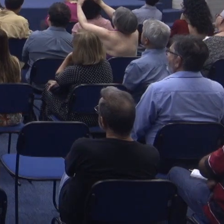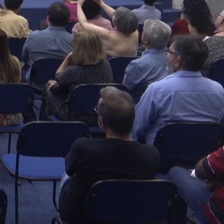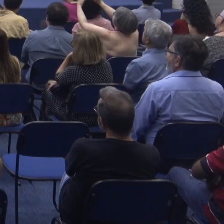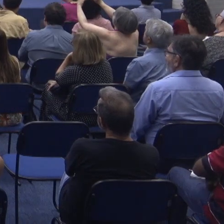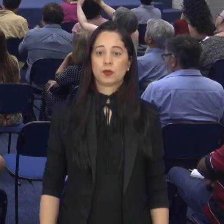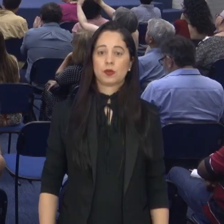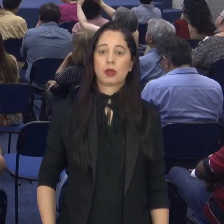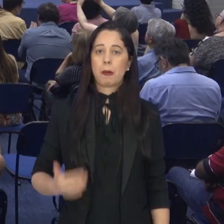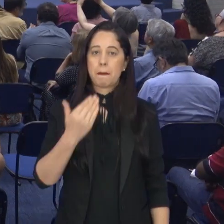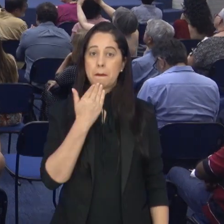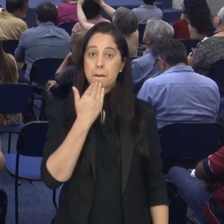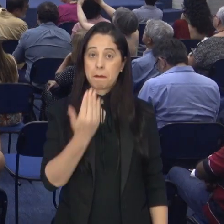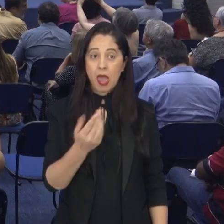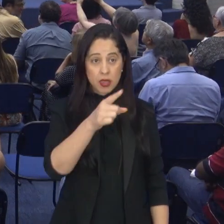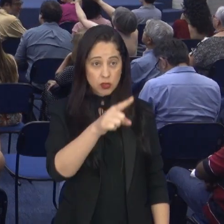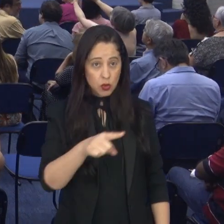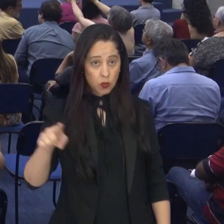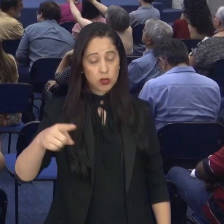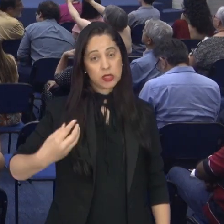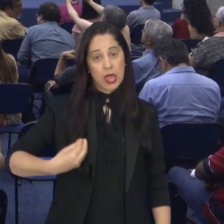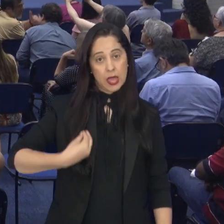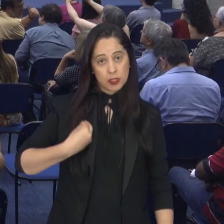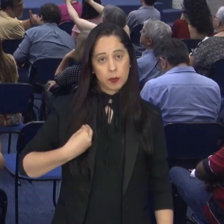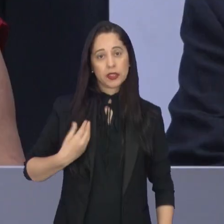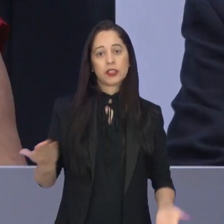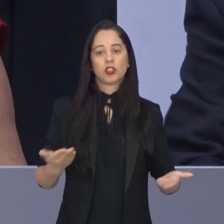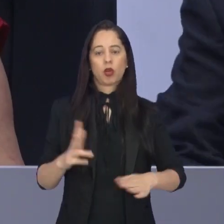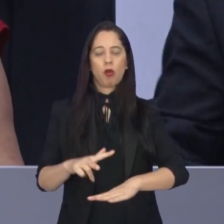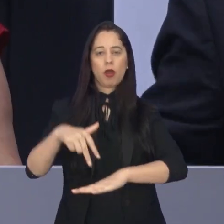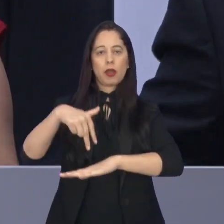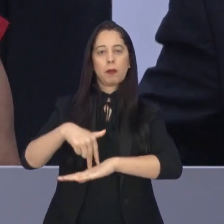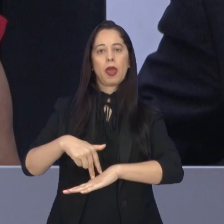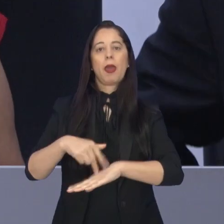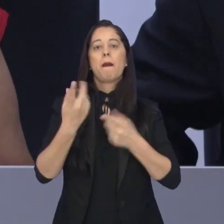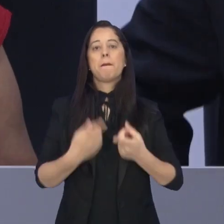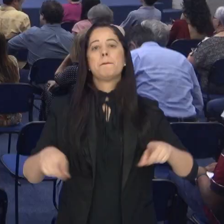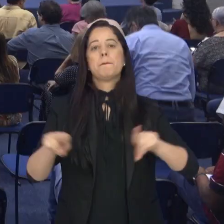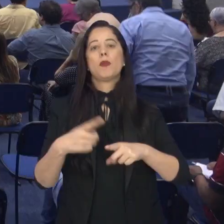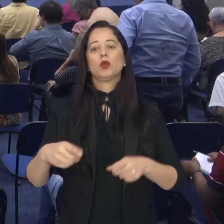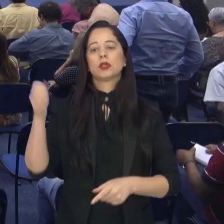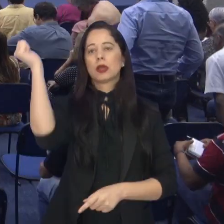Convidamos a todos os presentes para a execução do hino nacional.